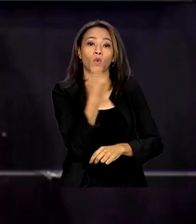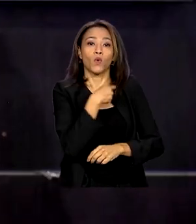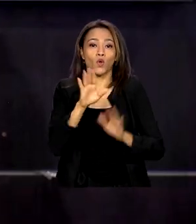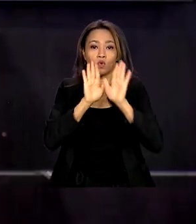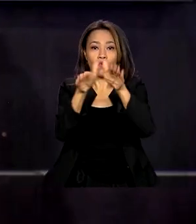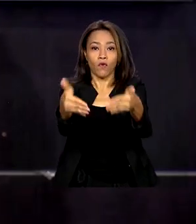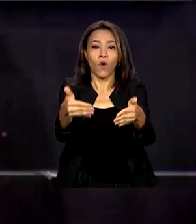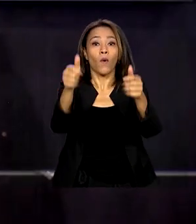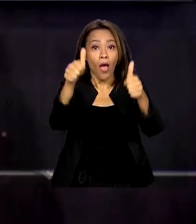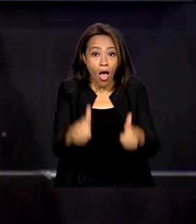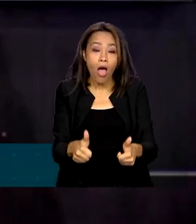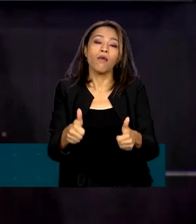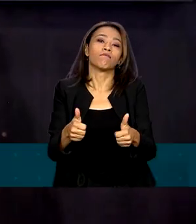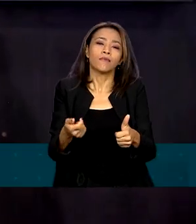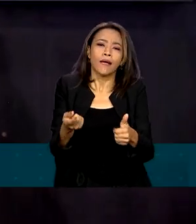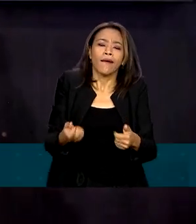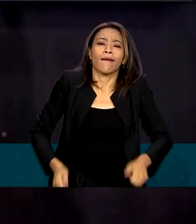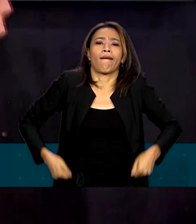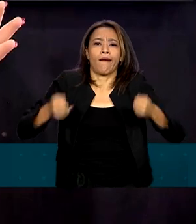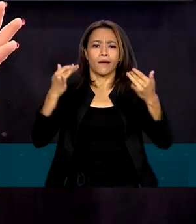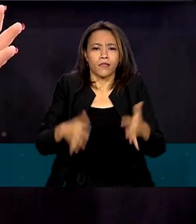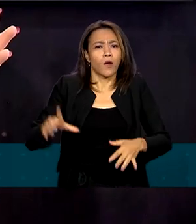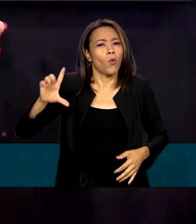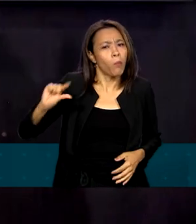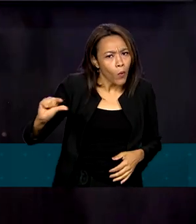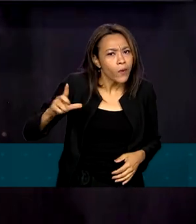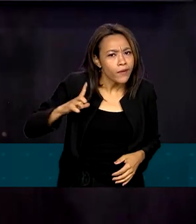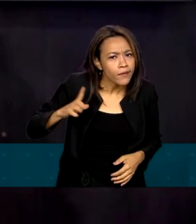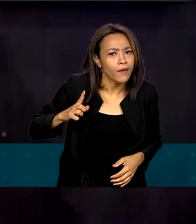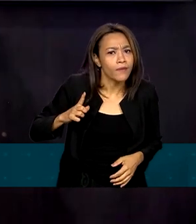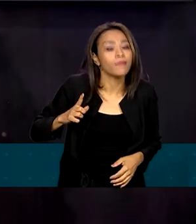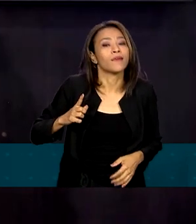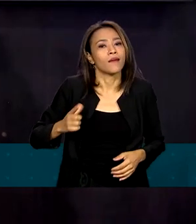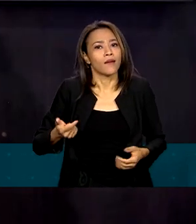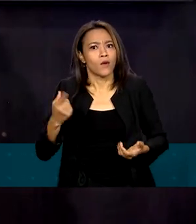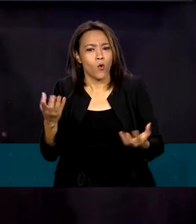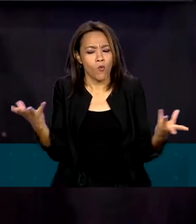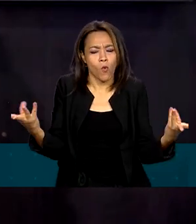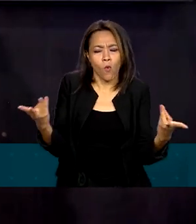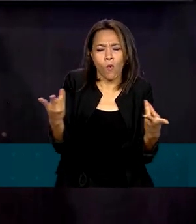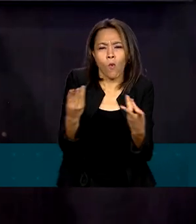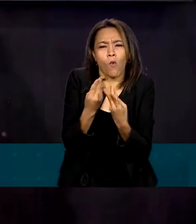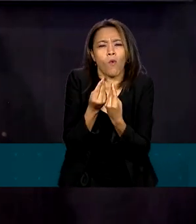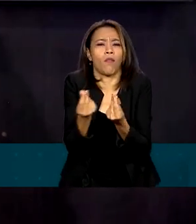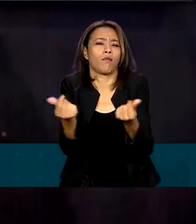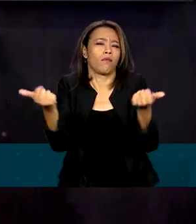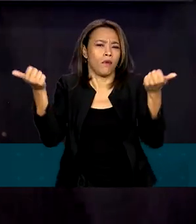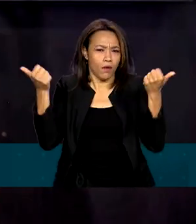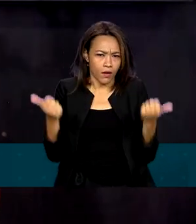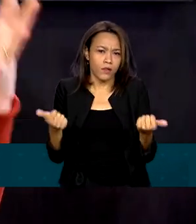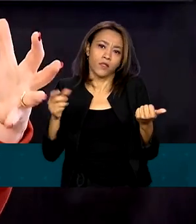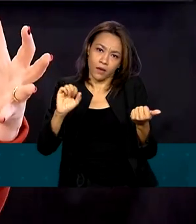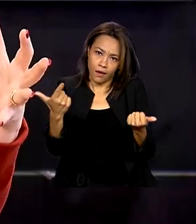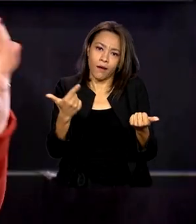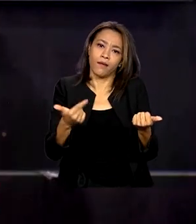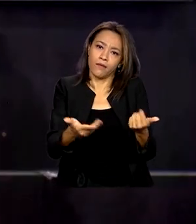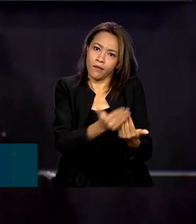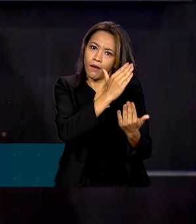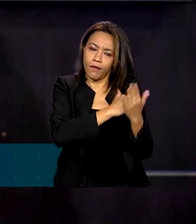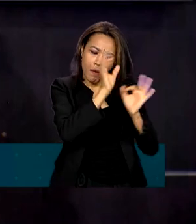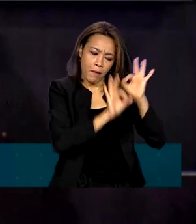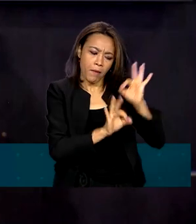é gastar bem O pouco que se tem eficiência eficácia isso requer obviamente um planejamento